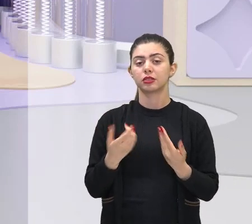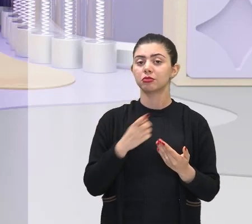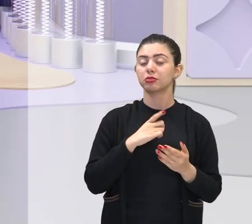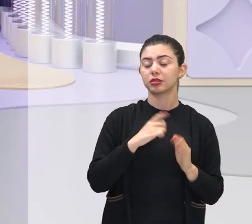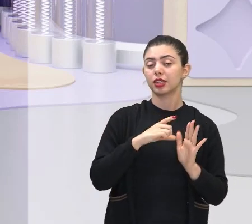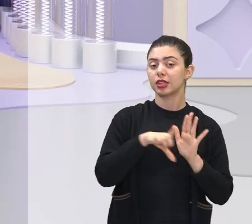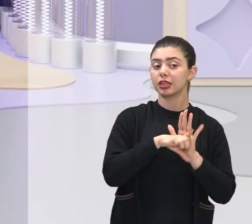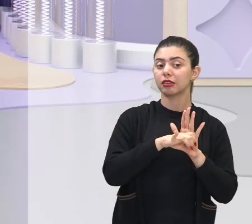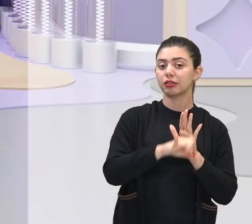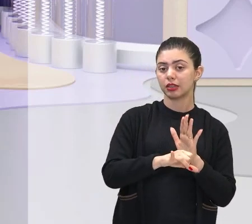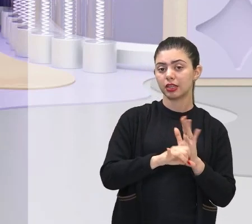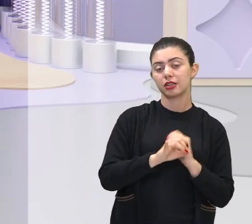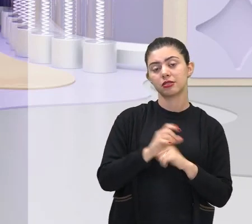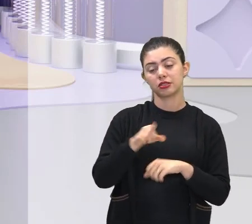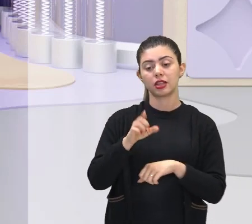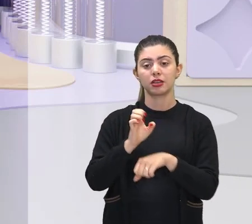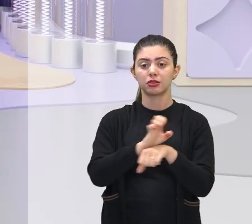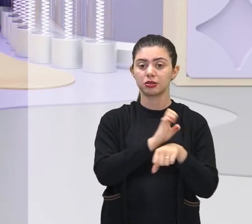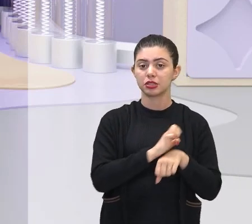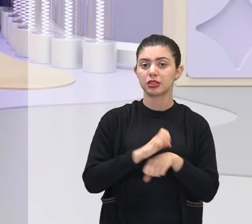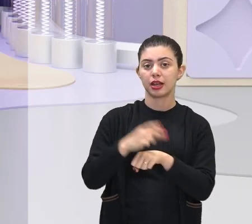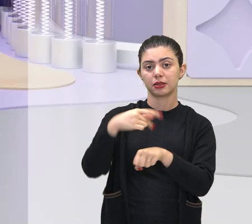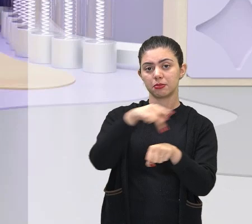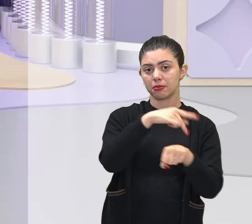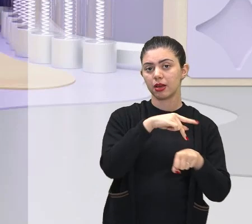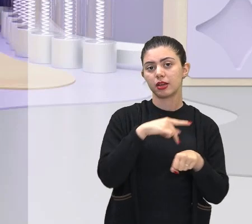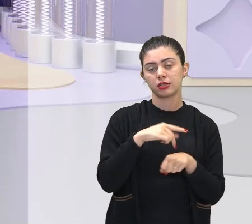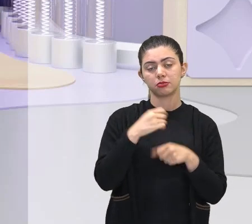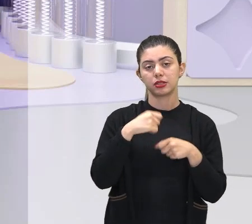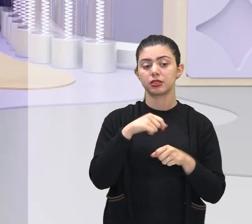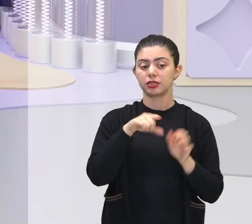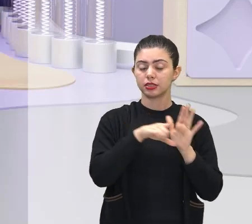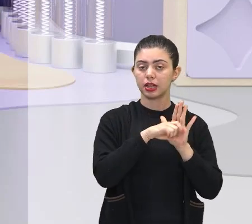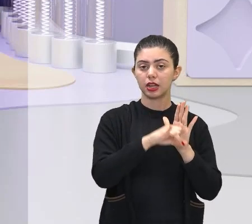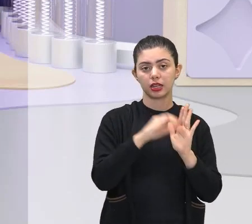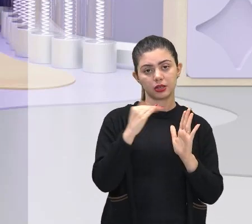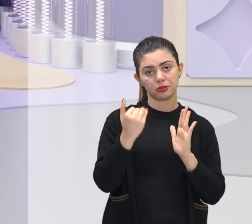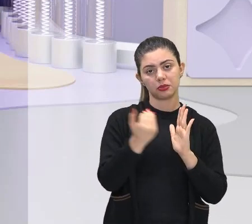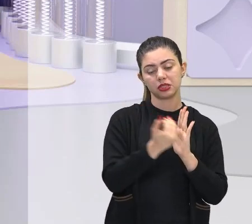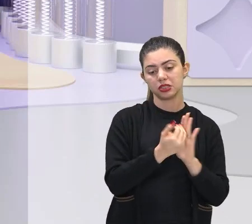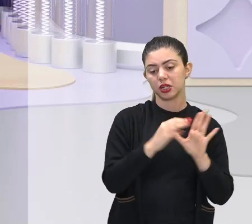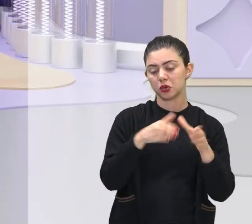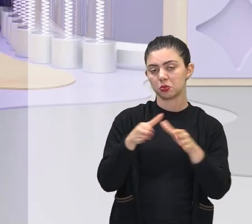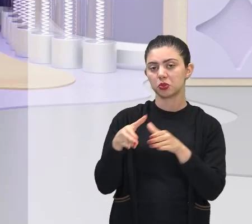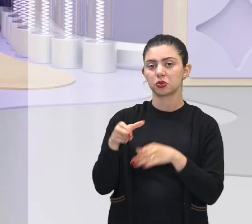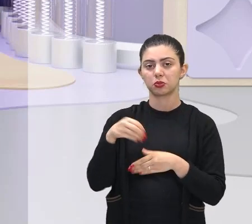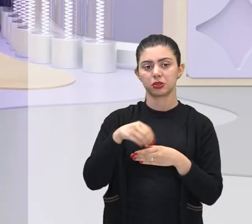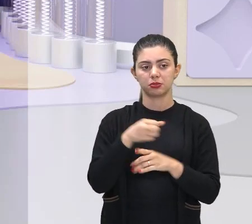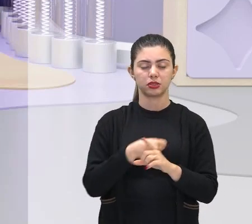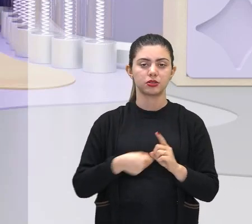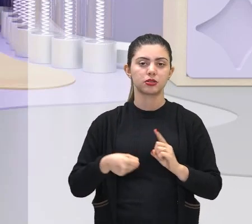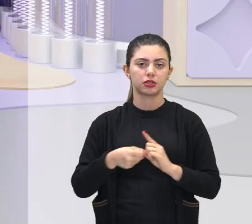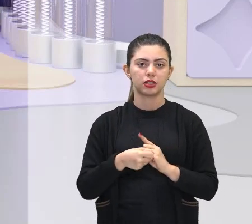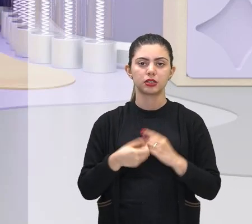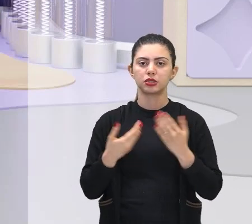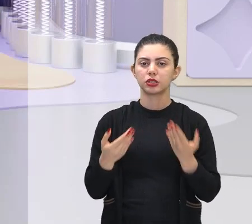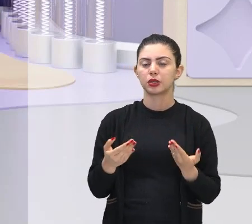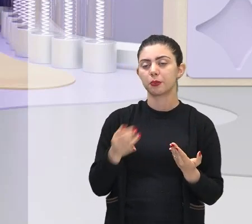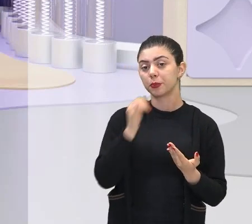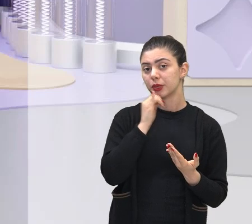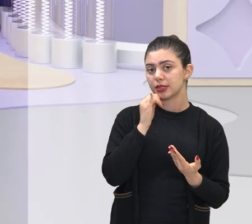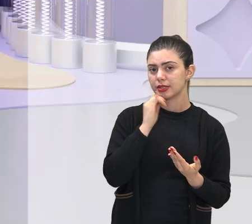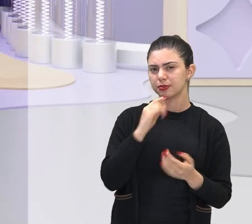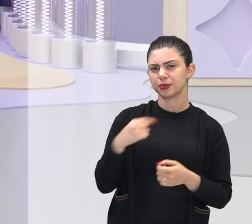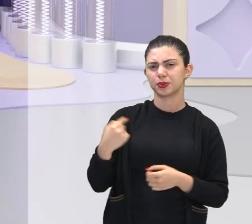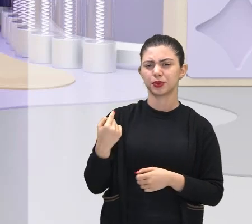pelas leis de cada estado, de cada país, de cada grupo social. Nós não podemos, por